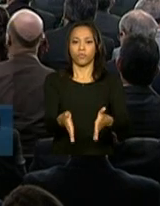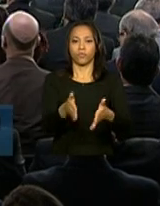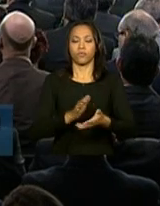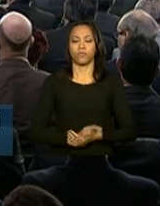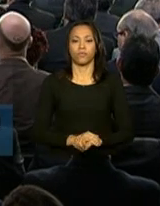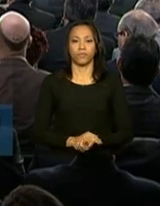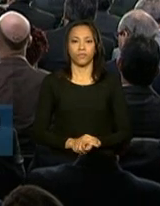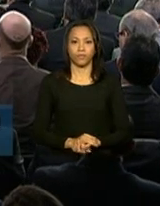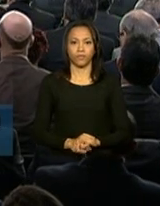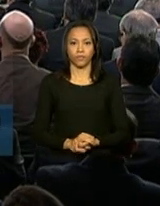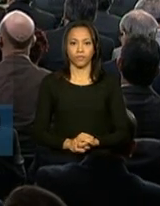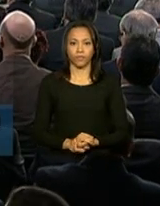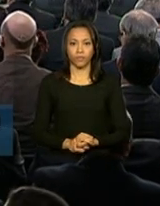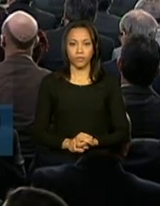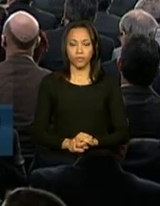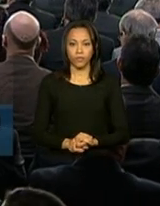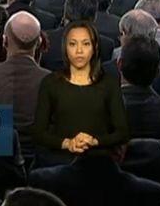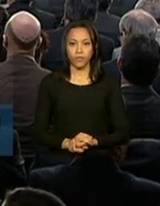E